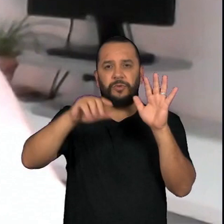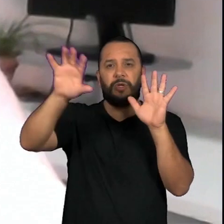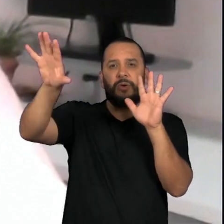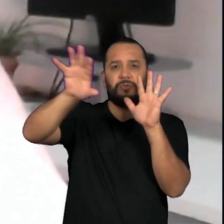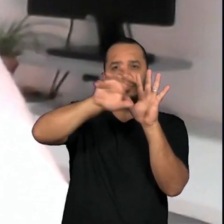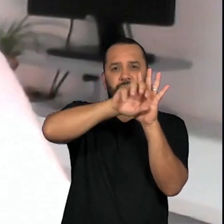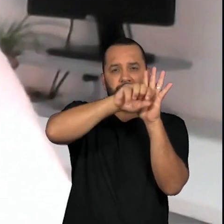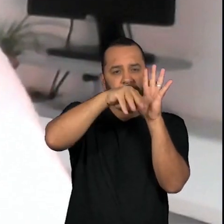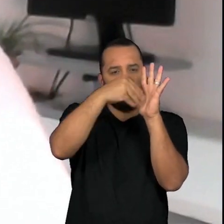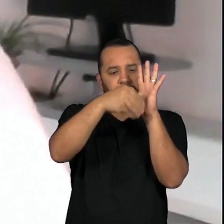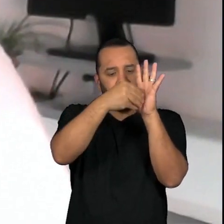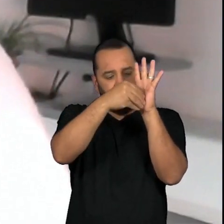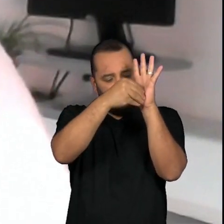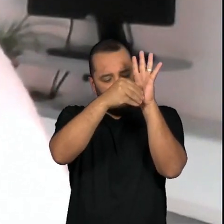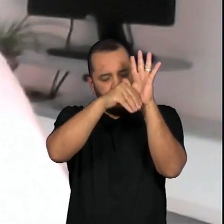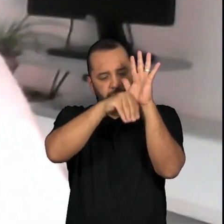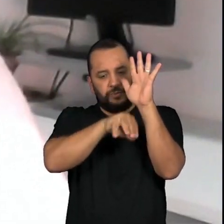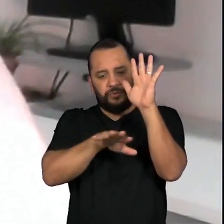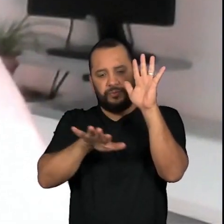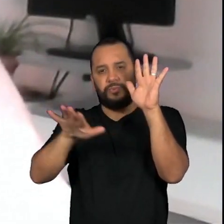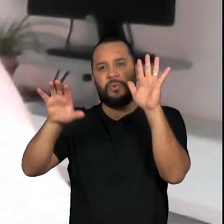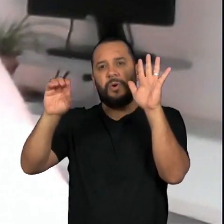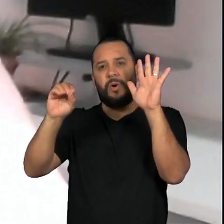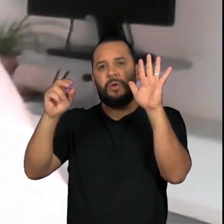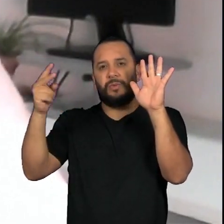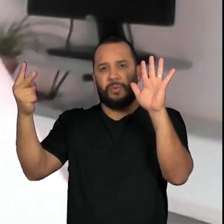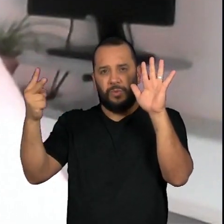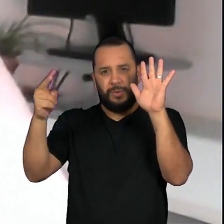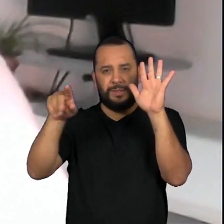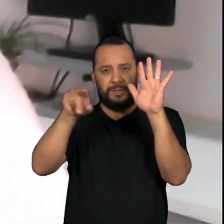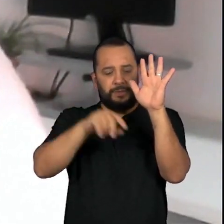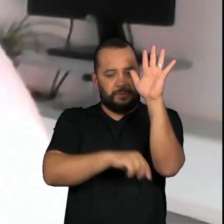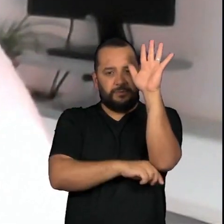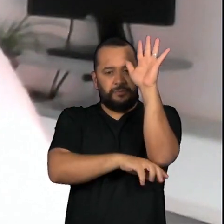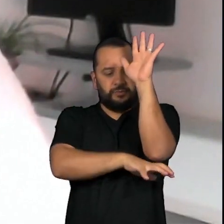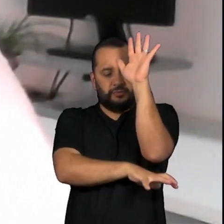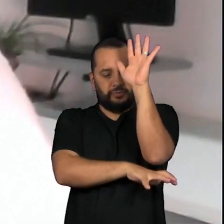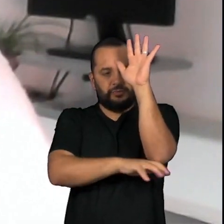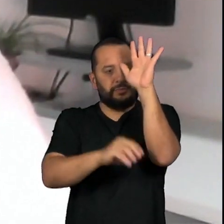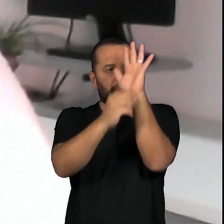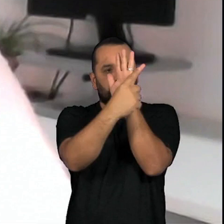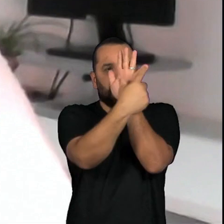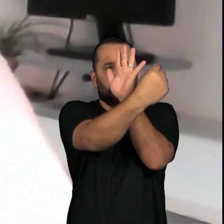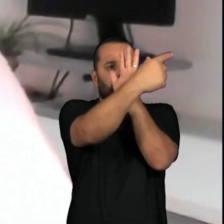de carbono, simula a altura dessa vegetação,